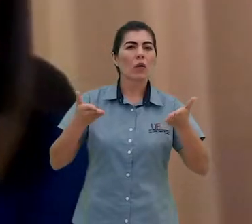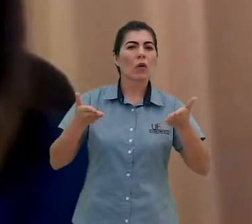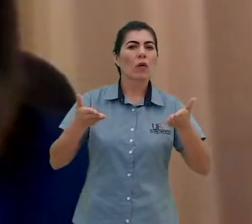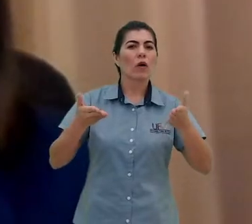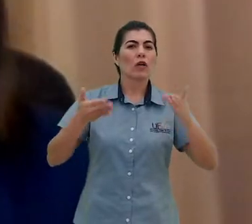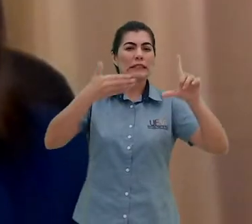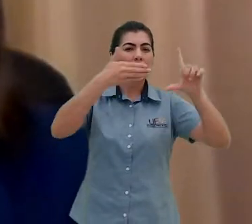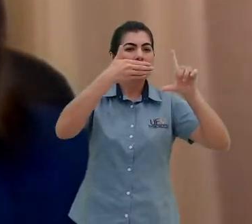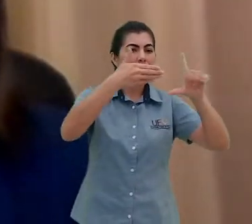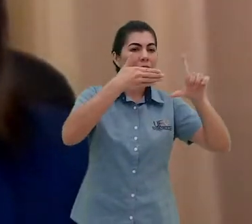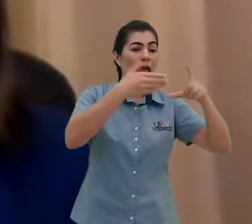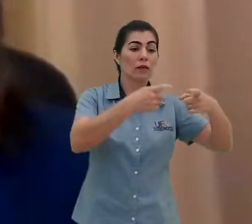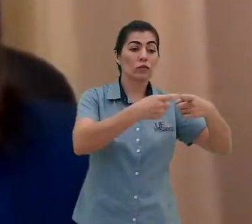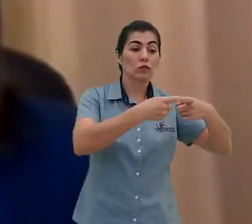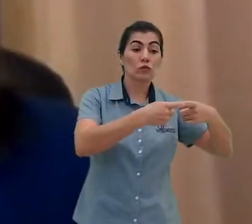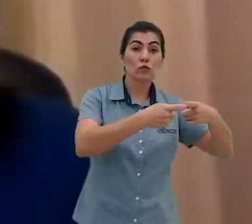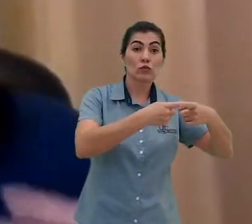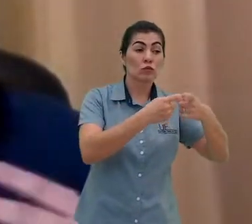teleconsulta,